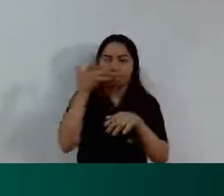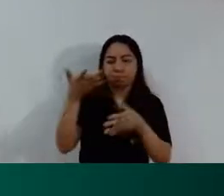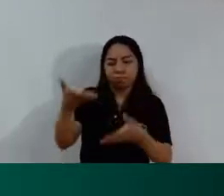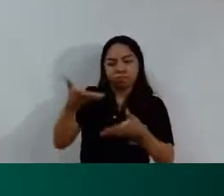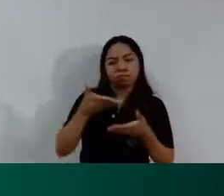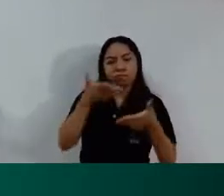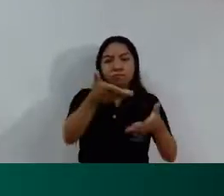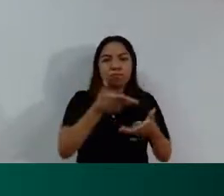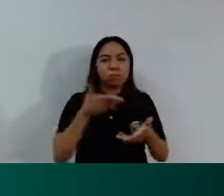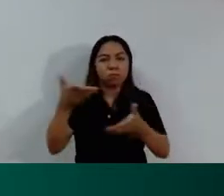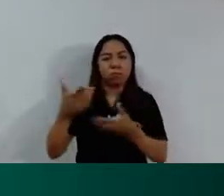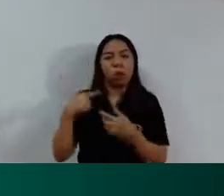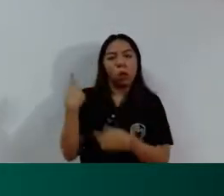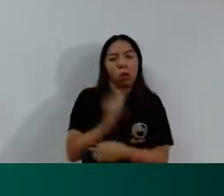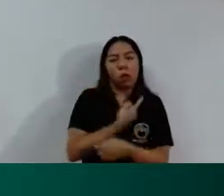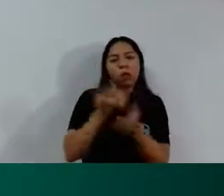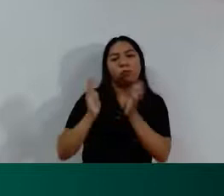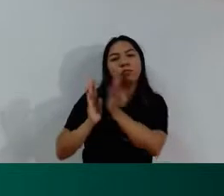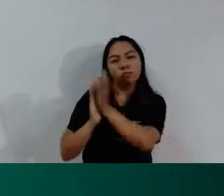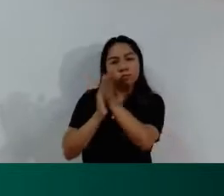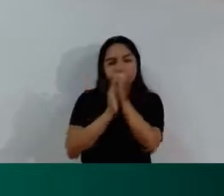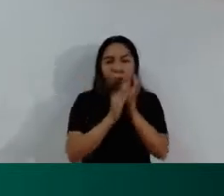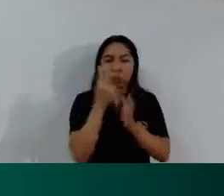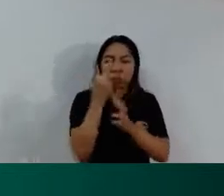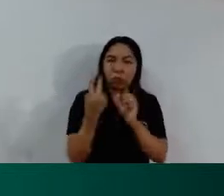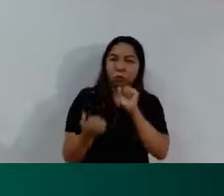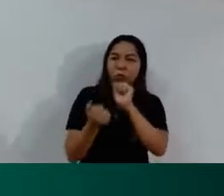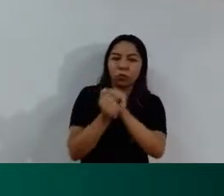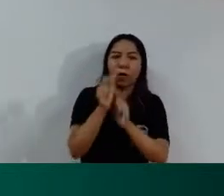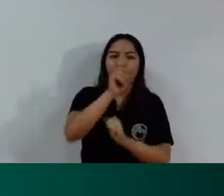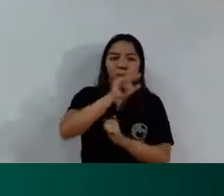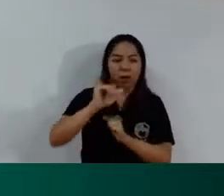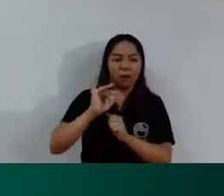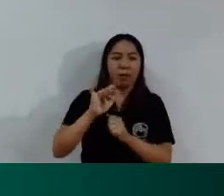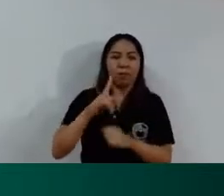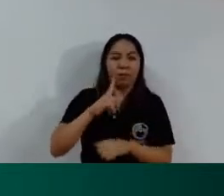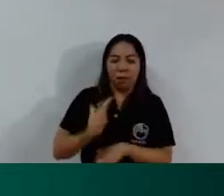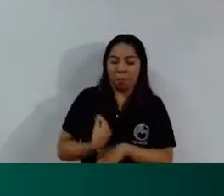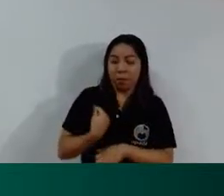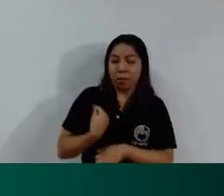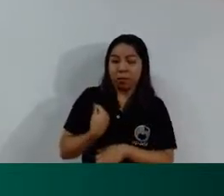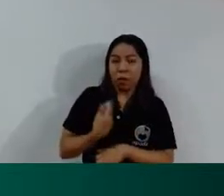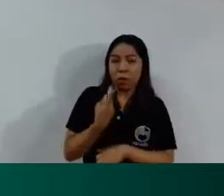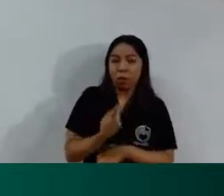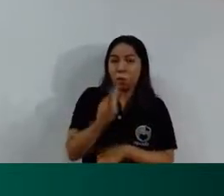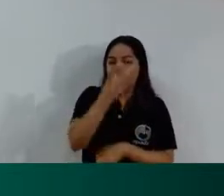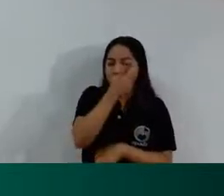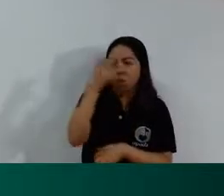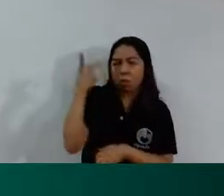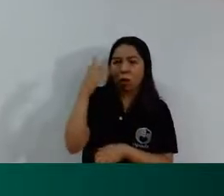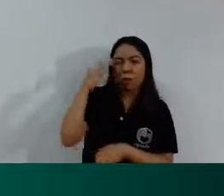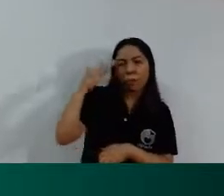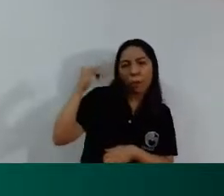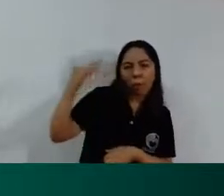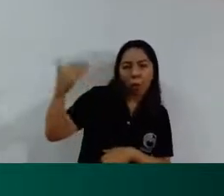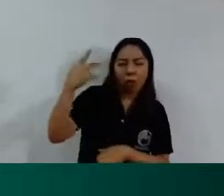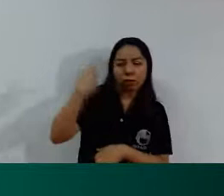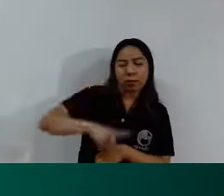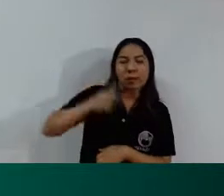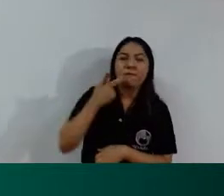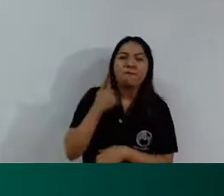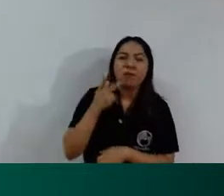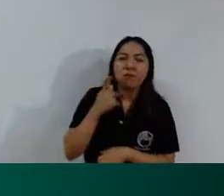para a gente applaudir todos eles os dois juntos né a gente vai ter a presença de duas figuras extraordinárias da nossa cidade